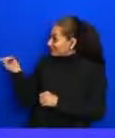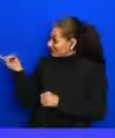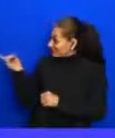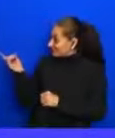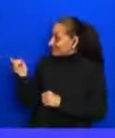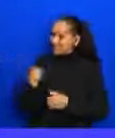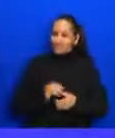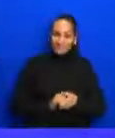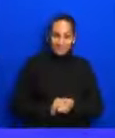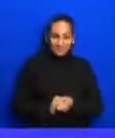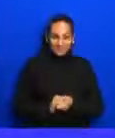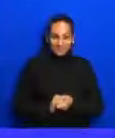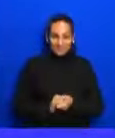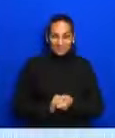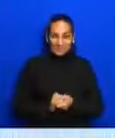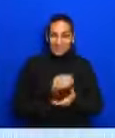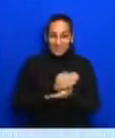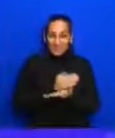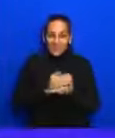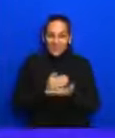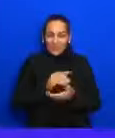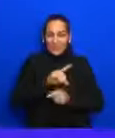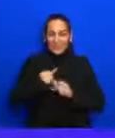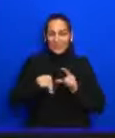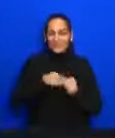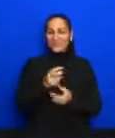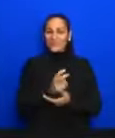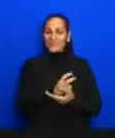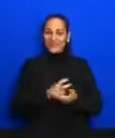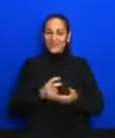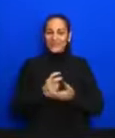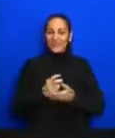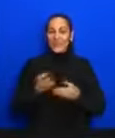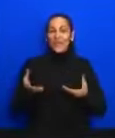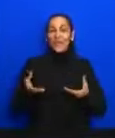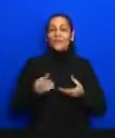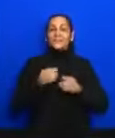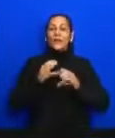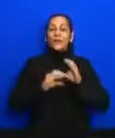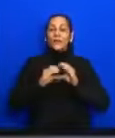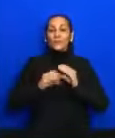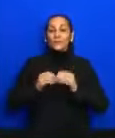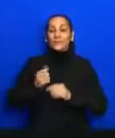Valendo! Está começando o sorteio da Quina. Esse é o concurso